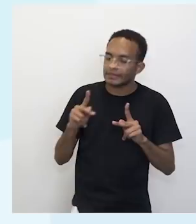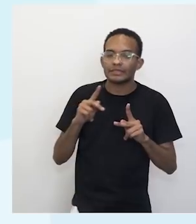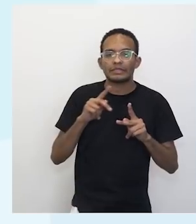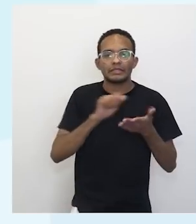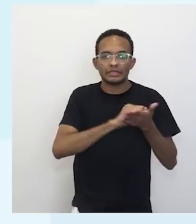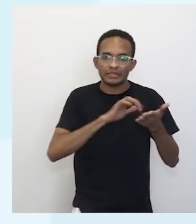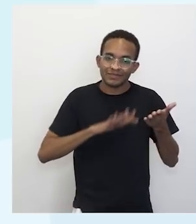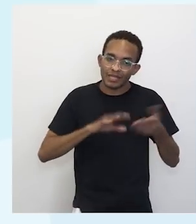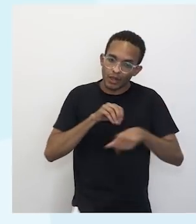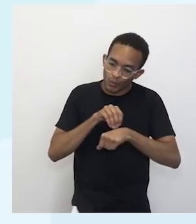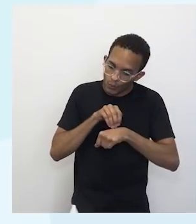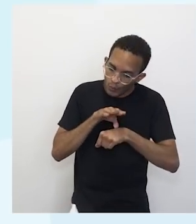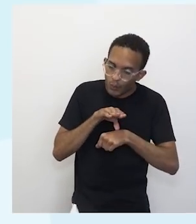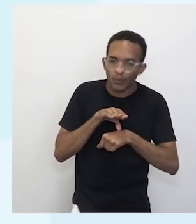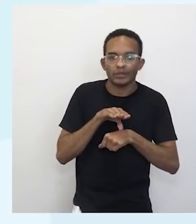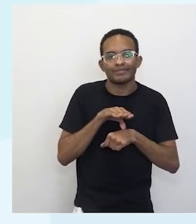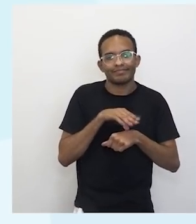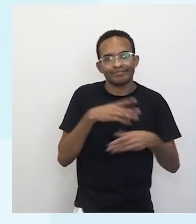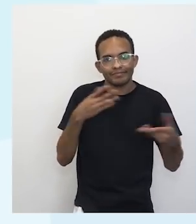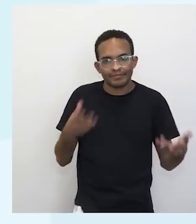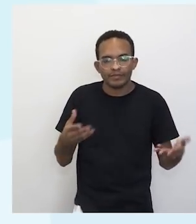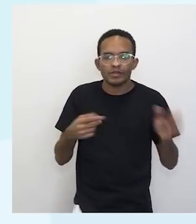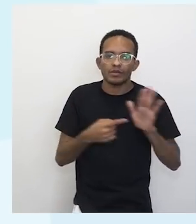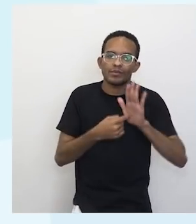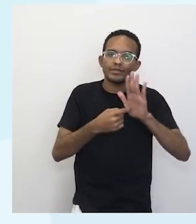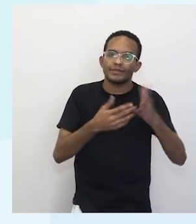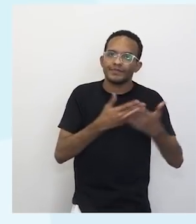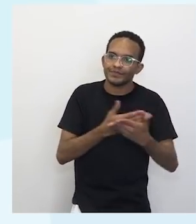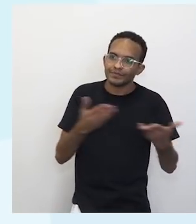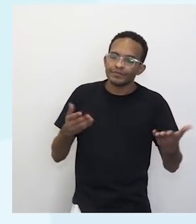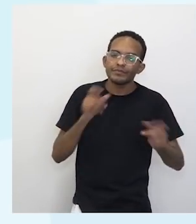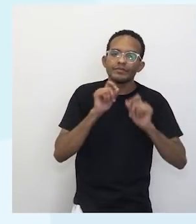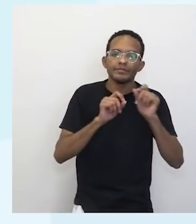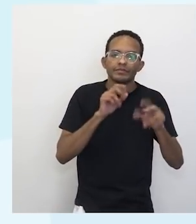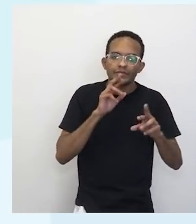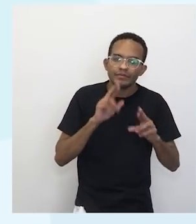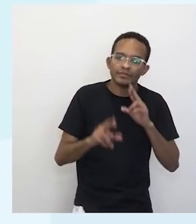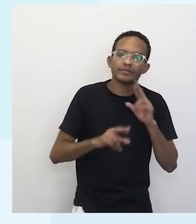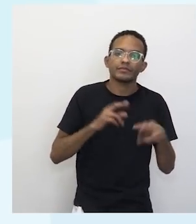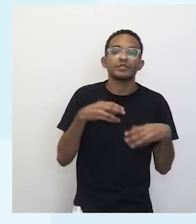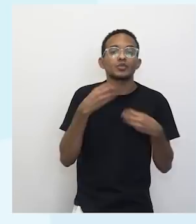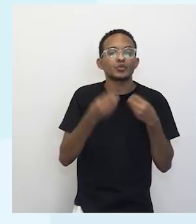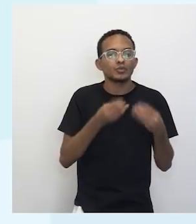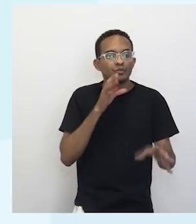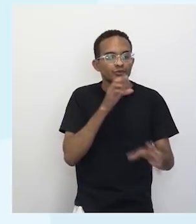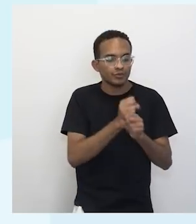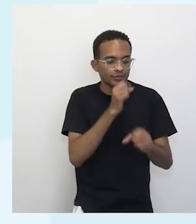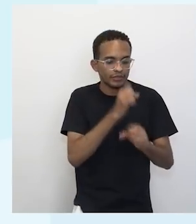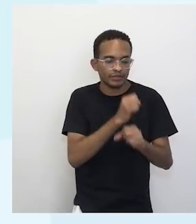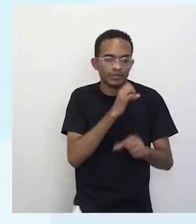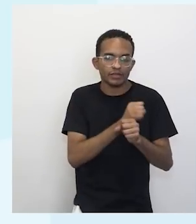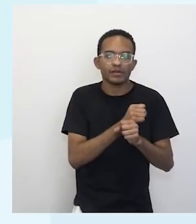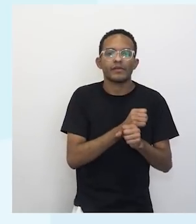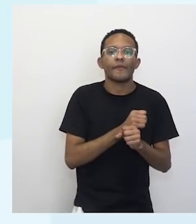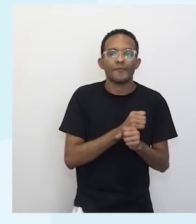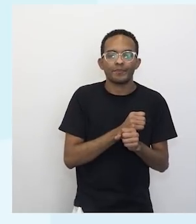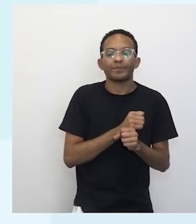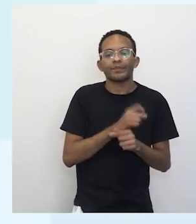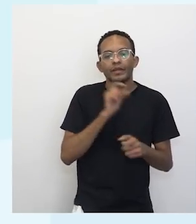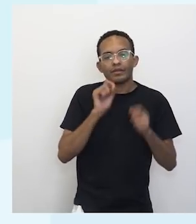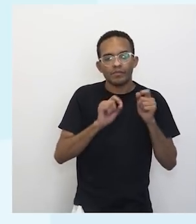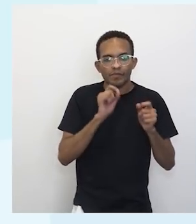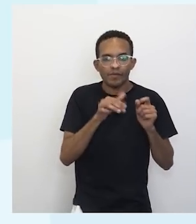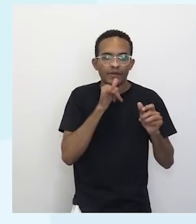é uma sugestão, então eu trouxe para vocês a resposta. Como eu calcularia? Eu faria